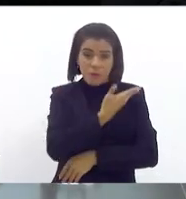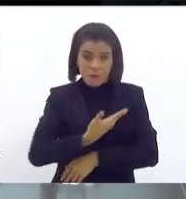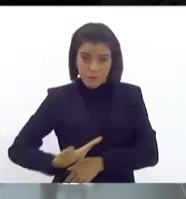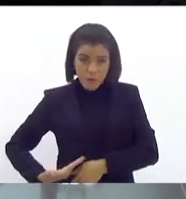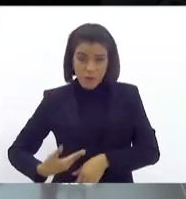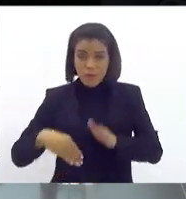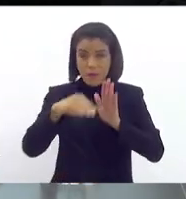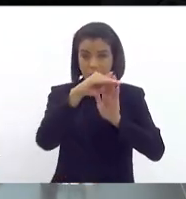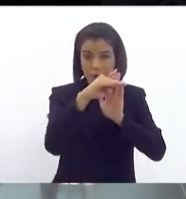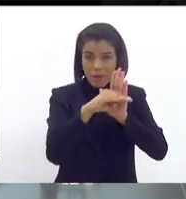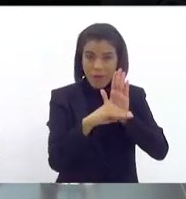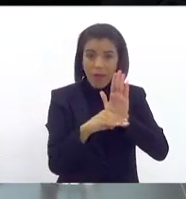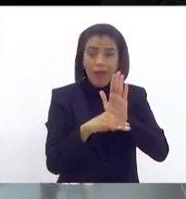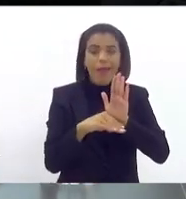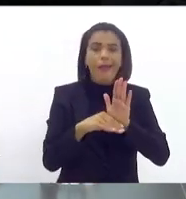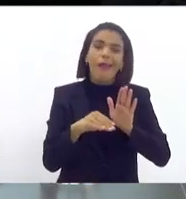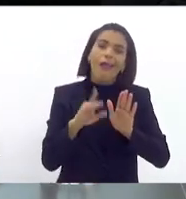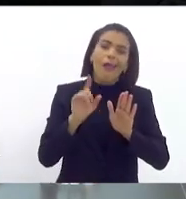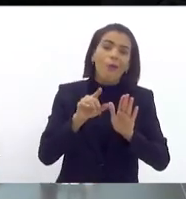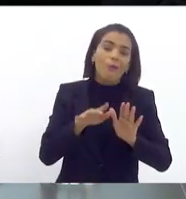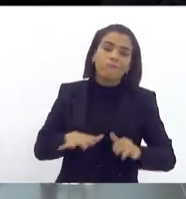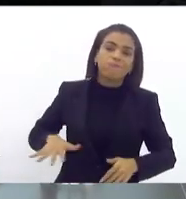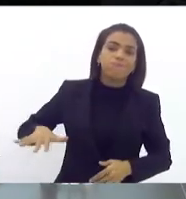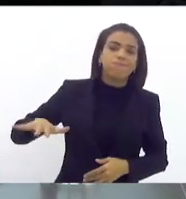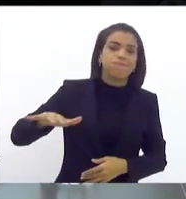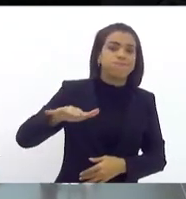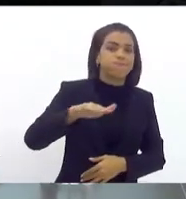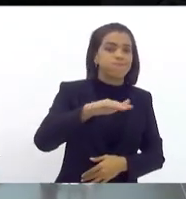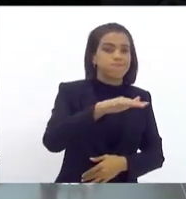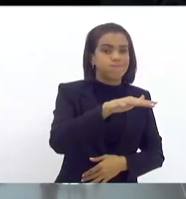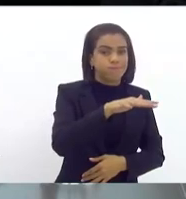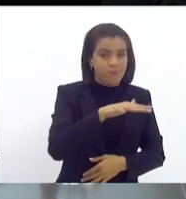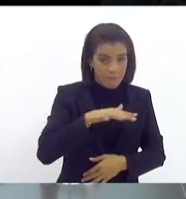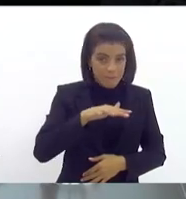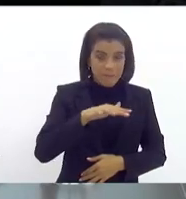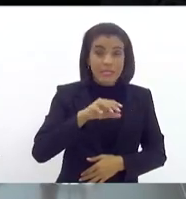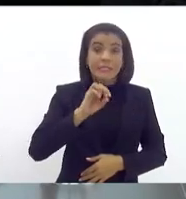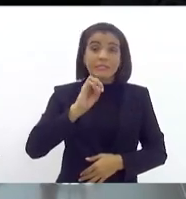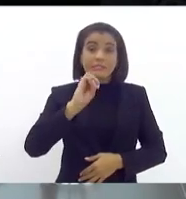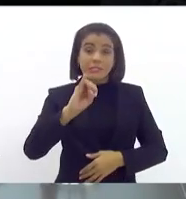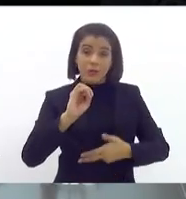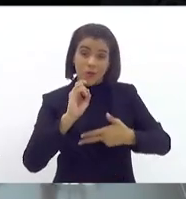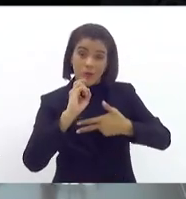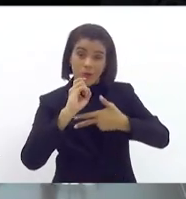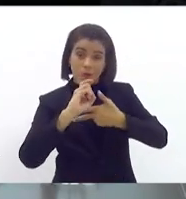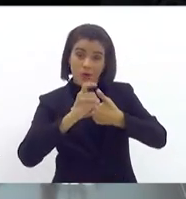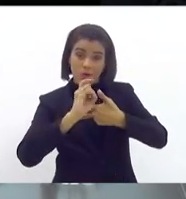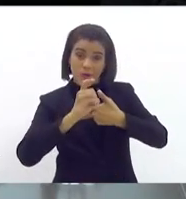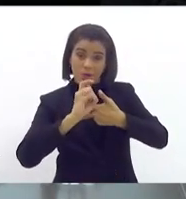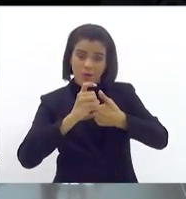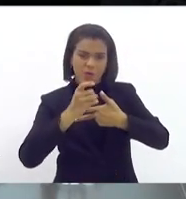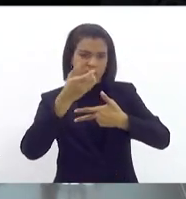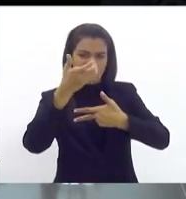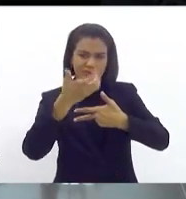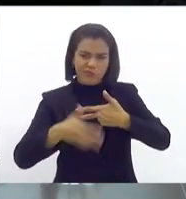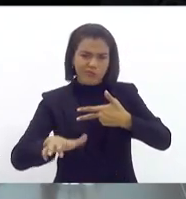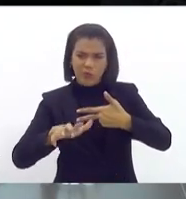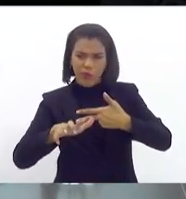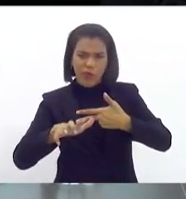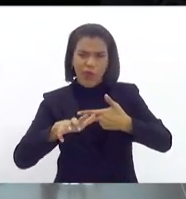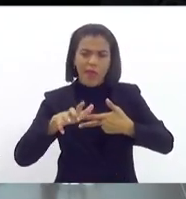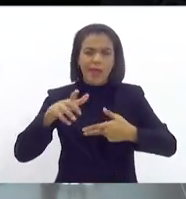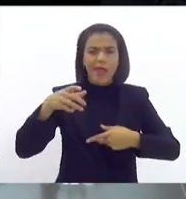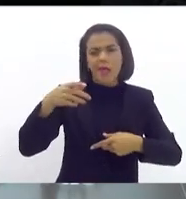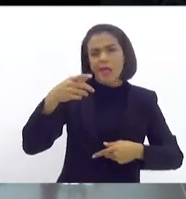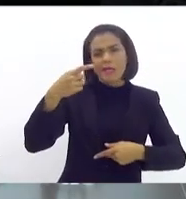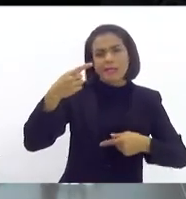programas, é uma generalidade, né? E se o executivo não quiser, essas